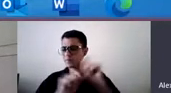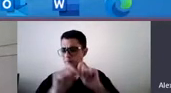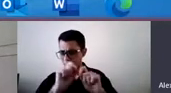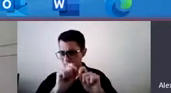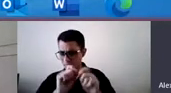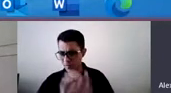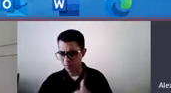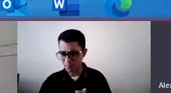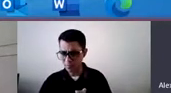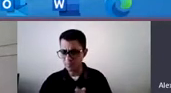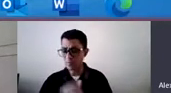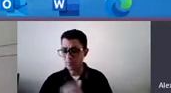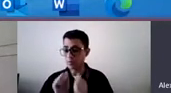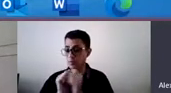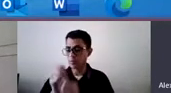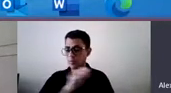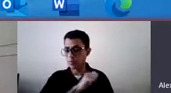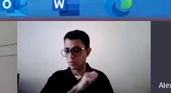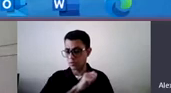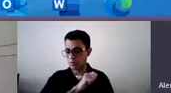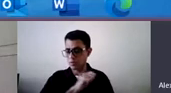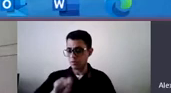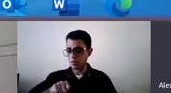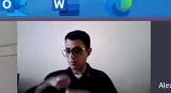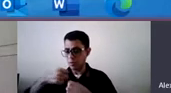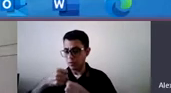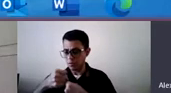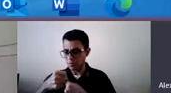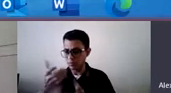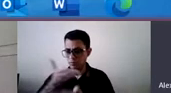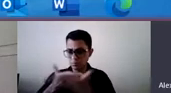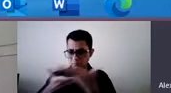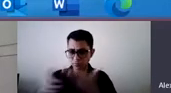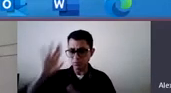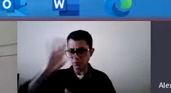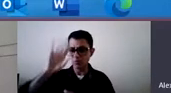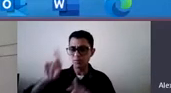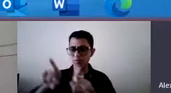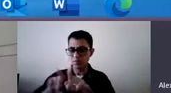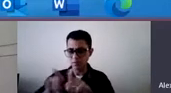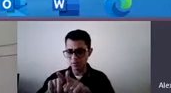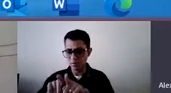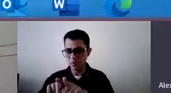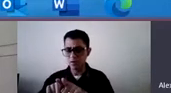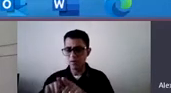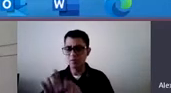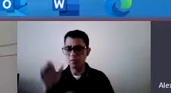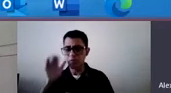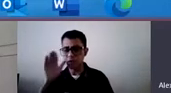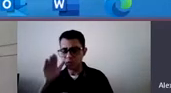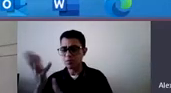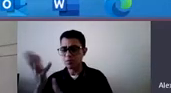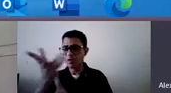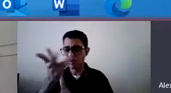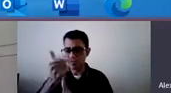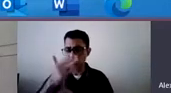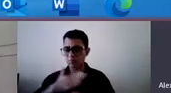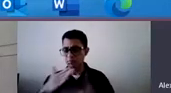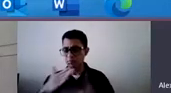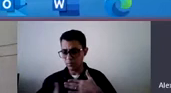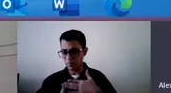ações com os alunos para poder fortalecer essa questão da criatividade e da imaginação. A questão também do interesse artístico, proporcionar